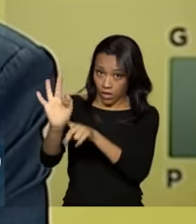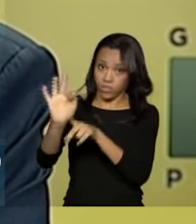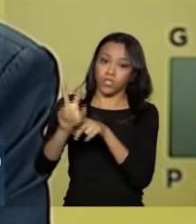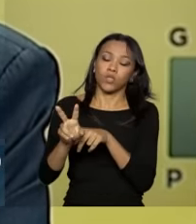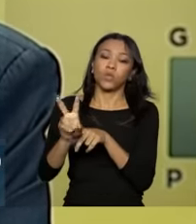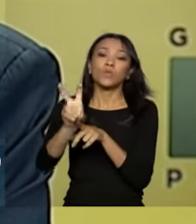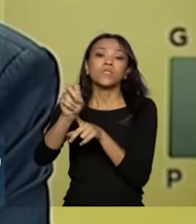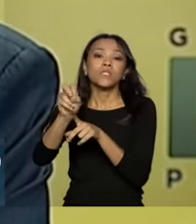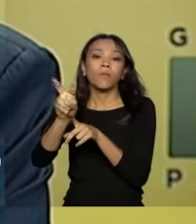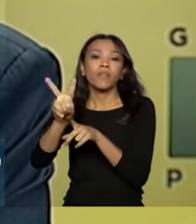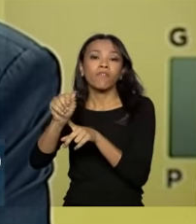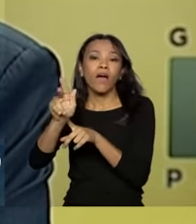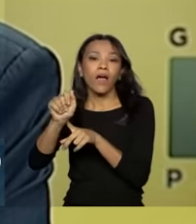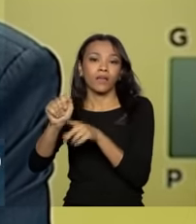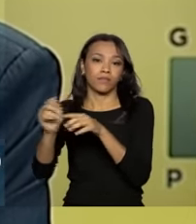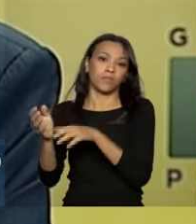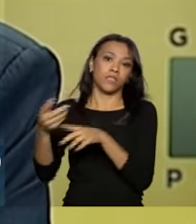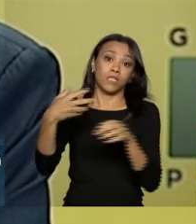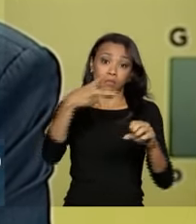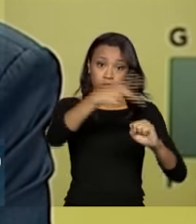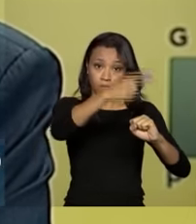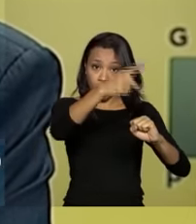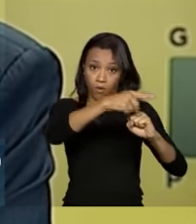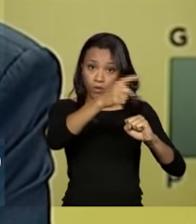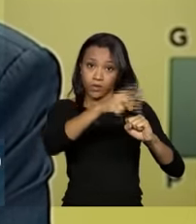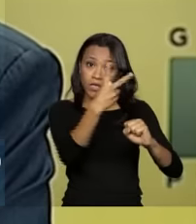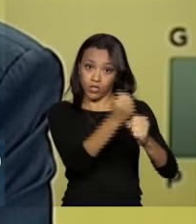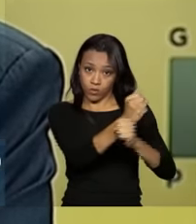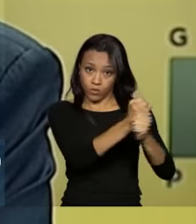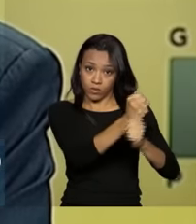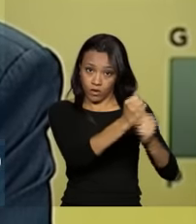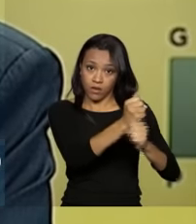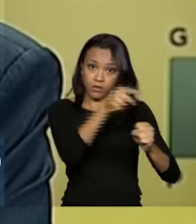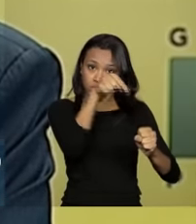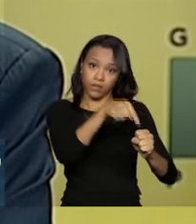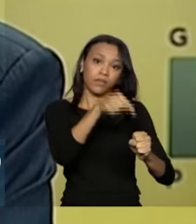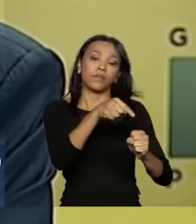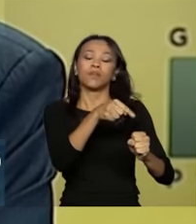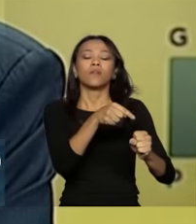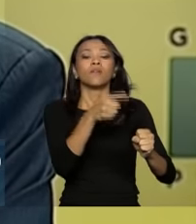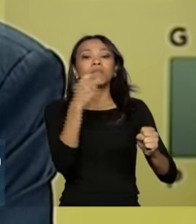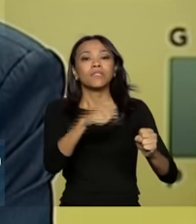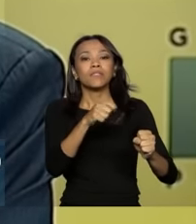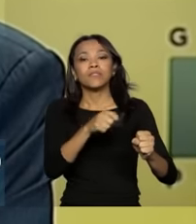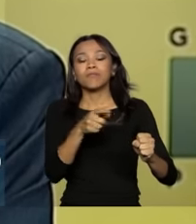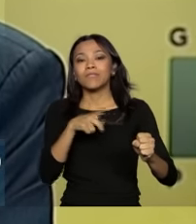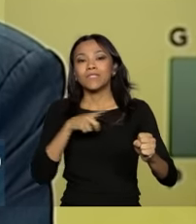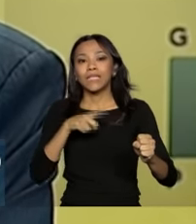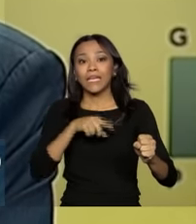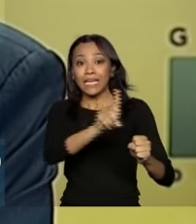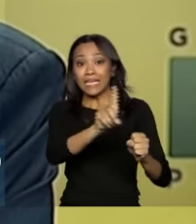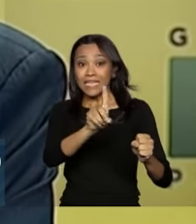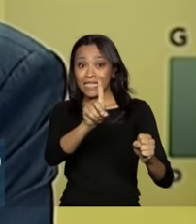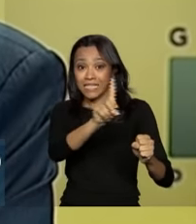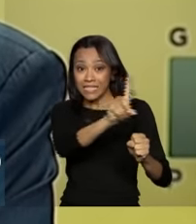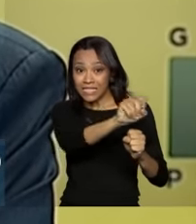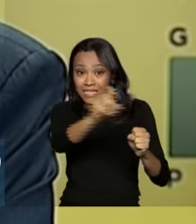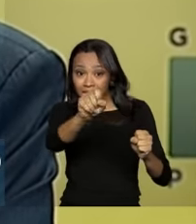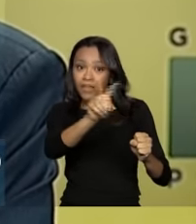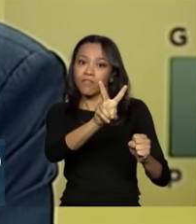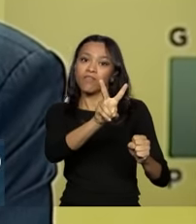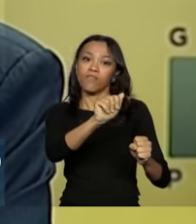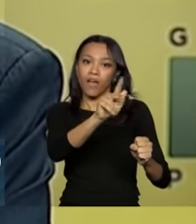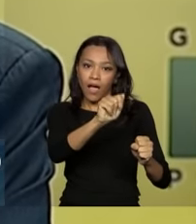vagas e a residência que eles vão cursar é de 2 anos, nós precisaremos ter, na verdade, 100 vagas de residência,